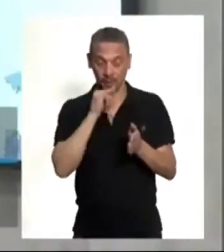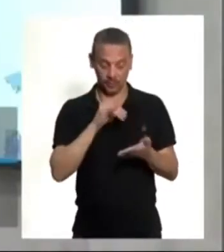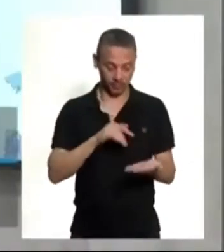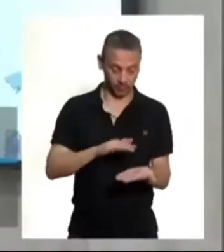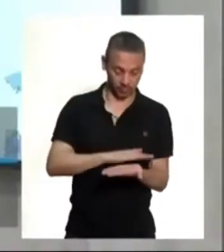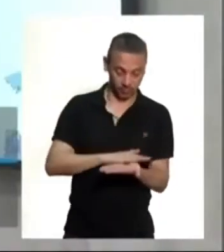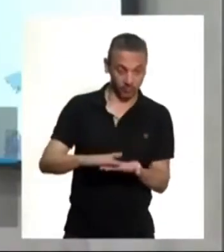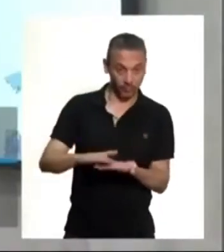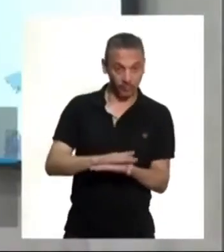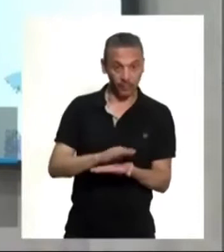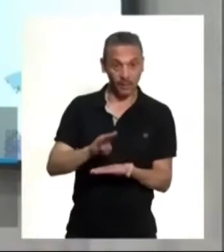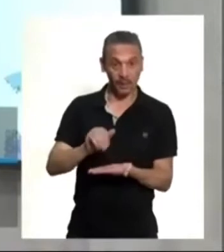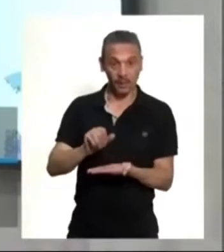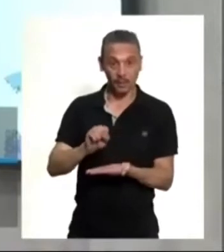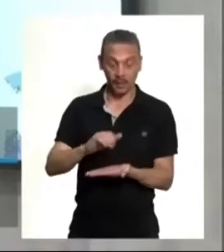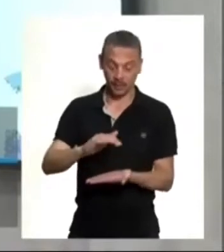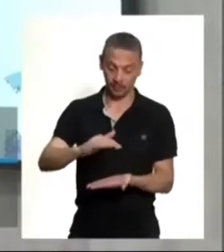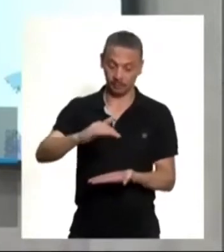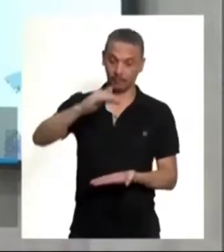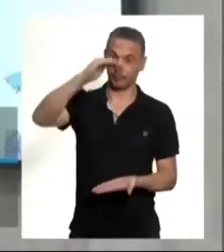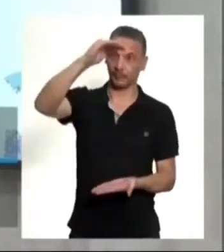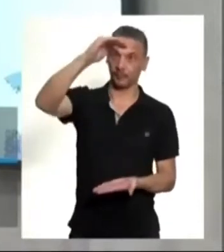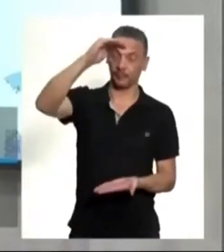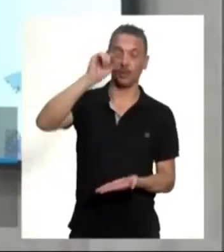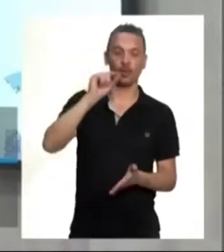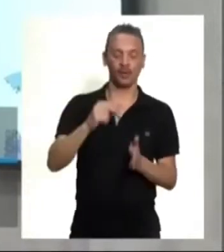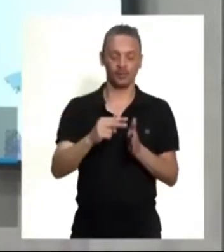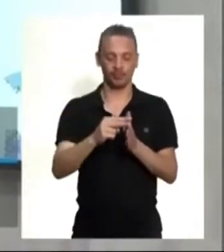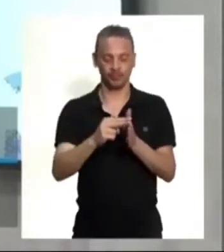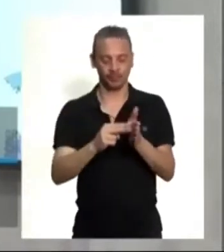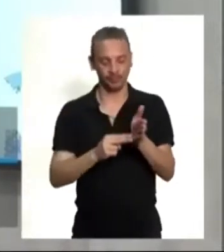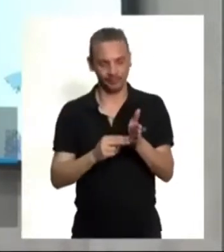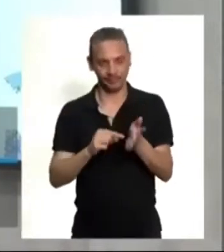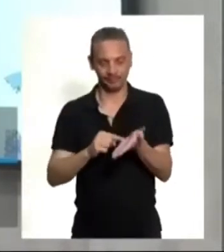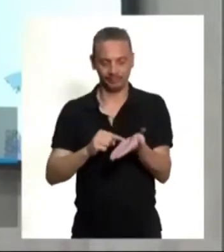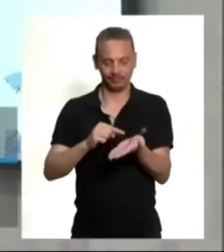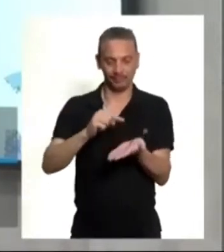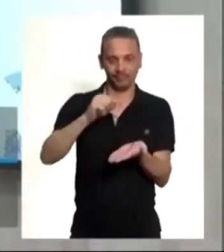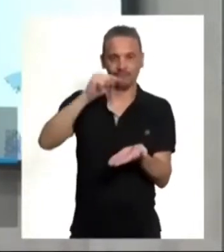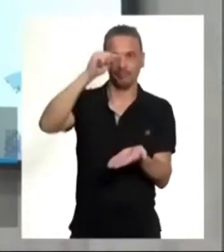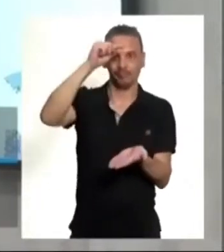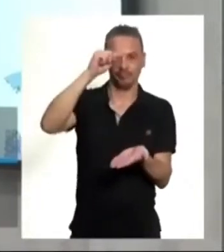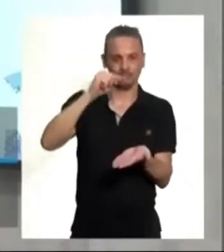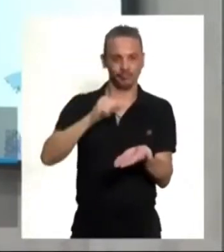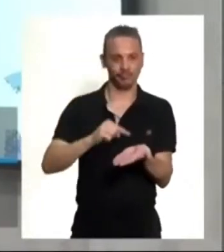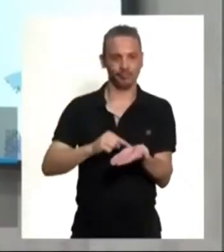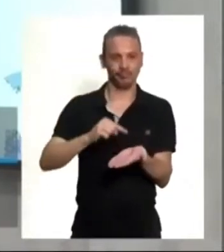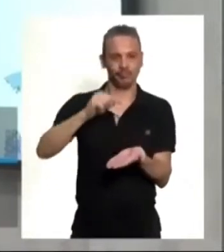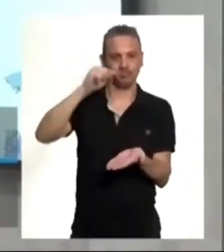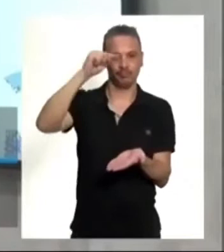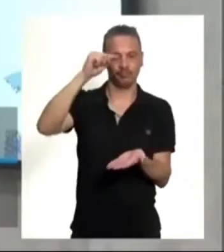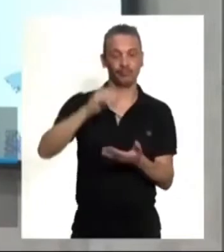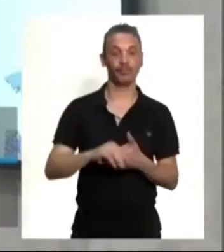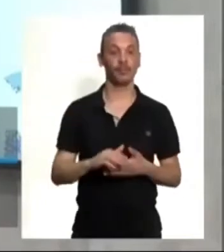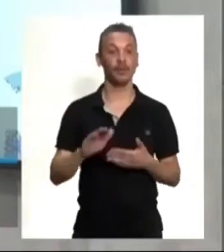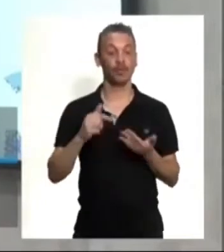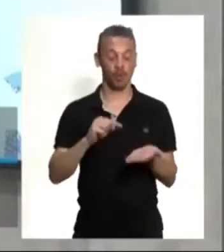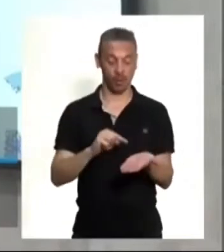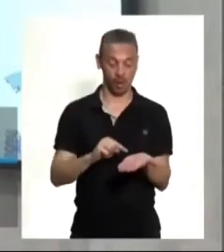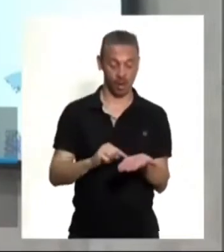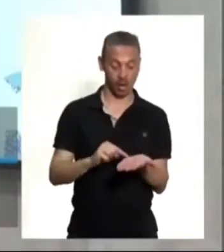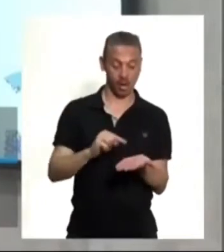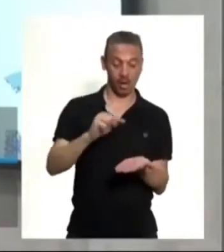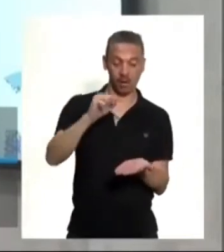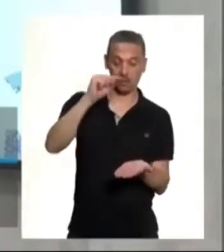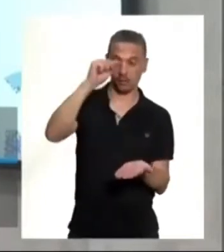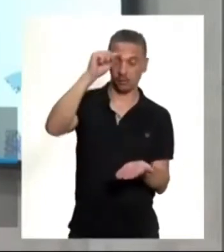2 bases. Veja a importância das bases no prisma. Qual a altura do prisma, Fredão? A altura do prisma é